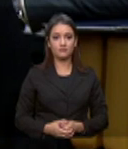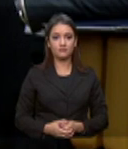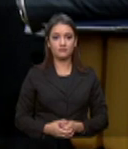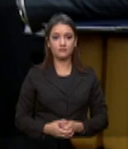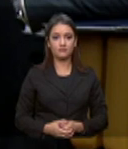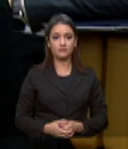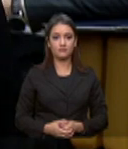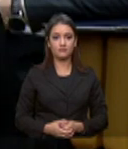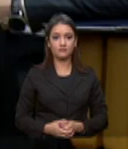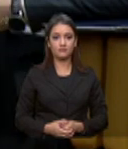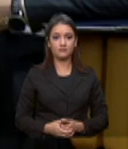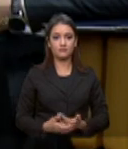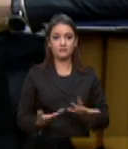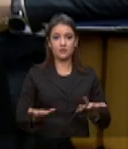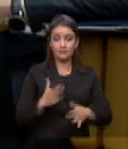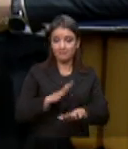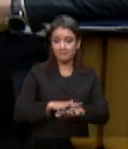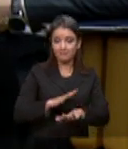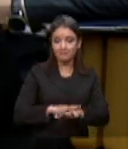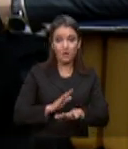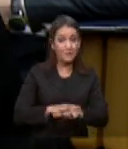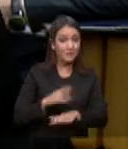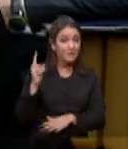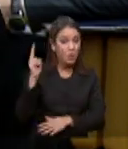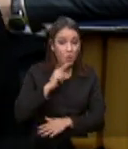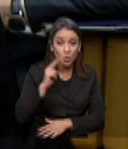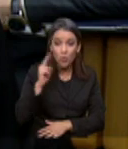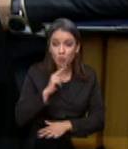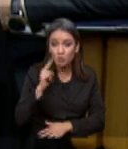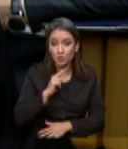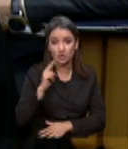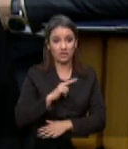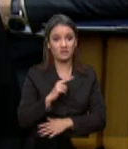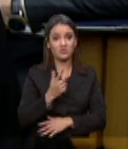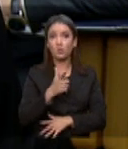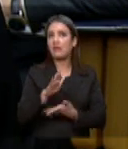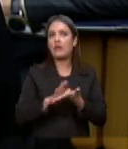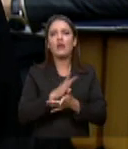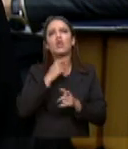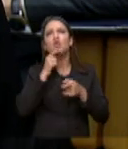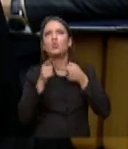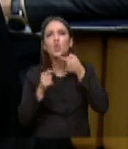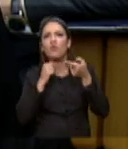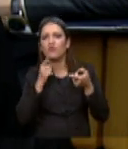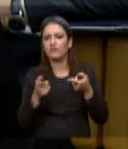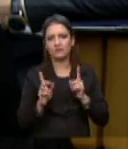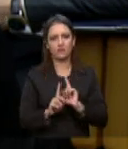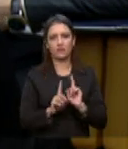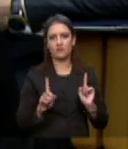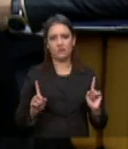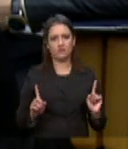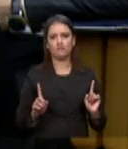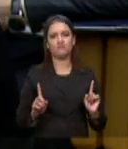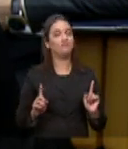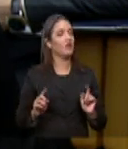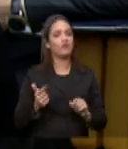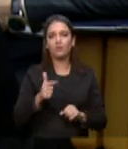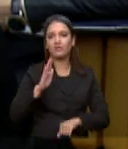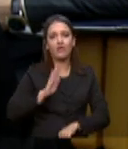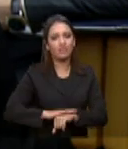O momento é urgente, ilustres ministros. Não existe qualquer dúvida de que não há mais